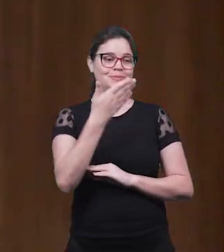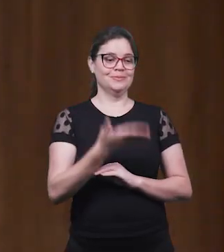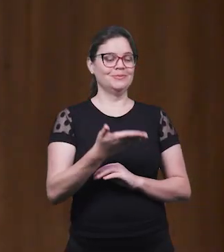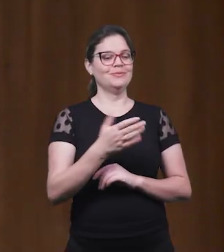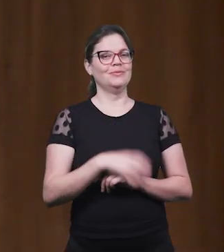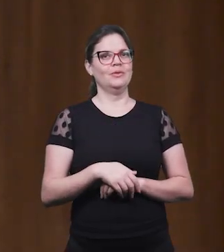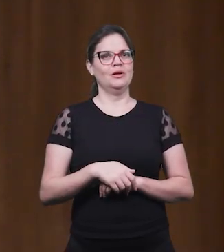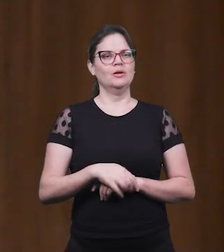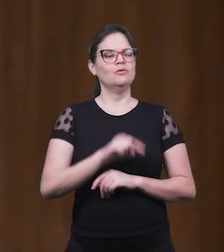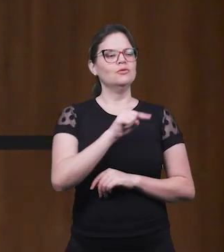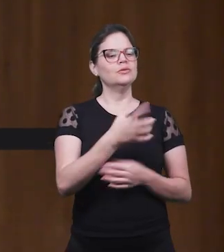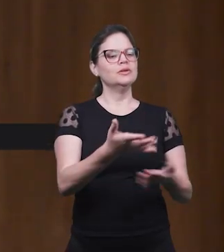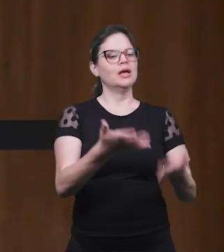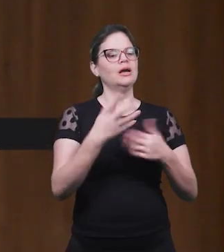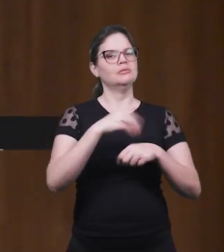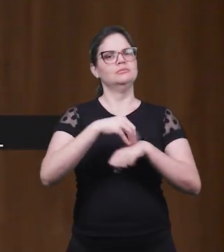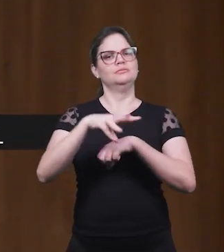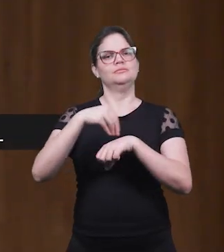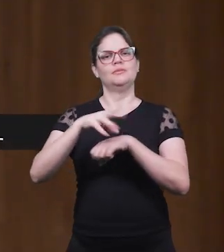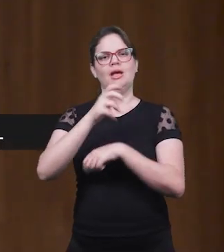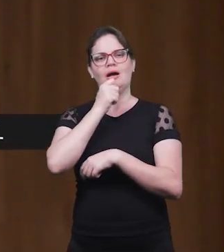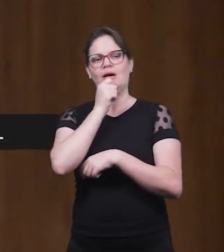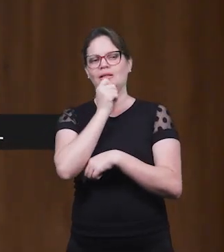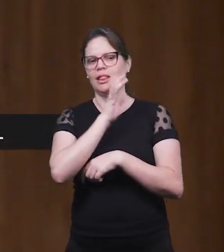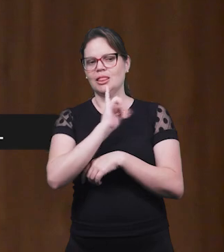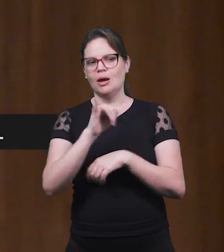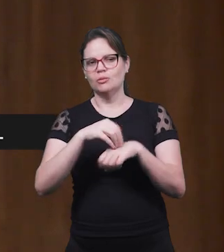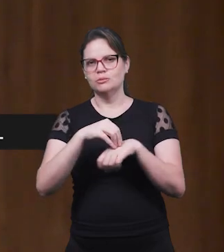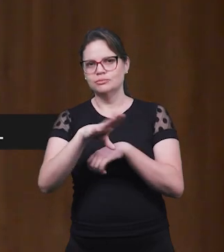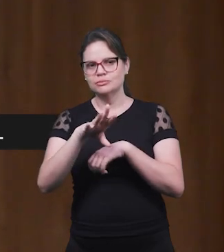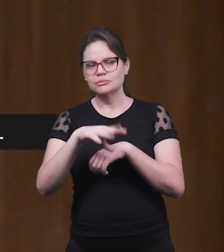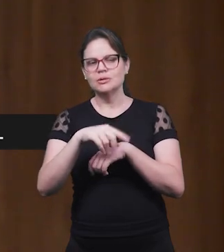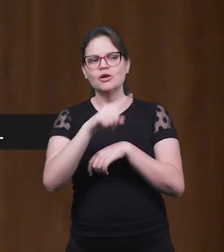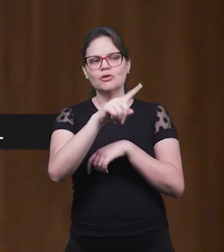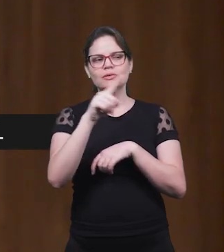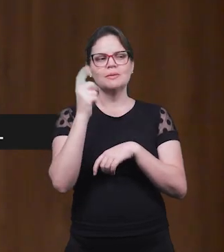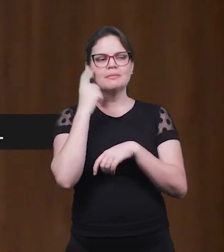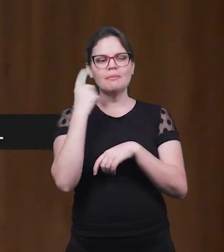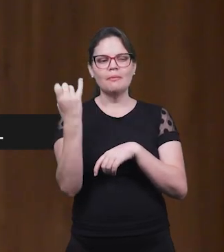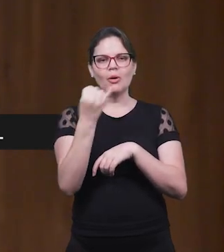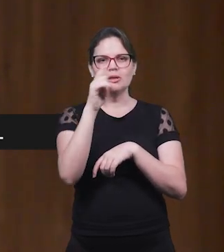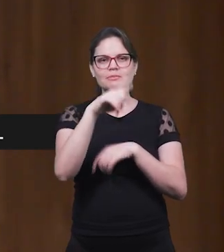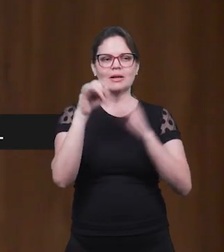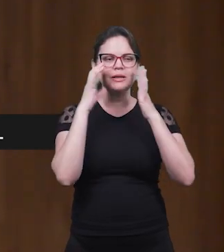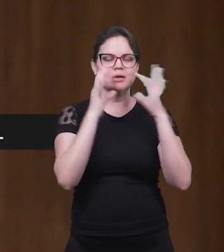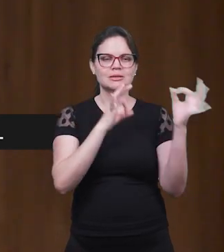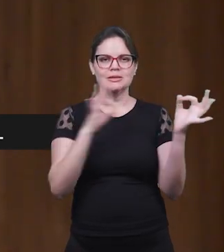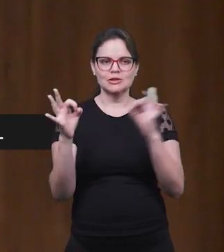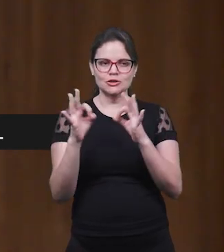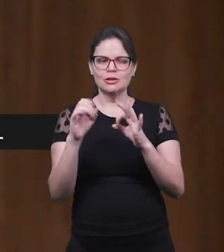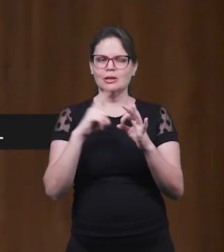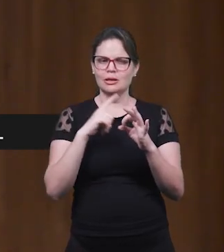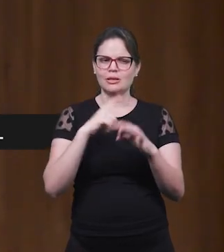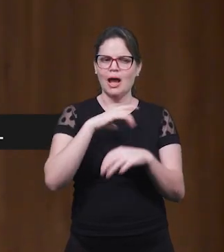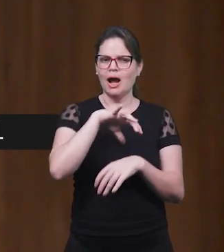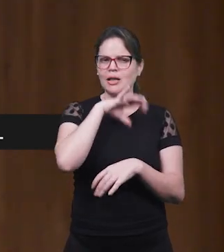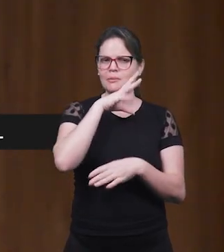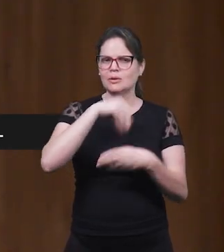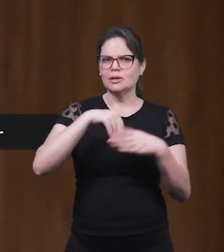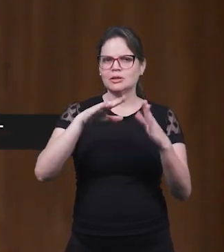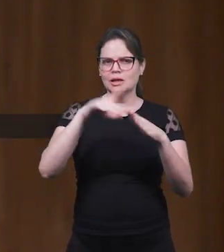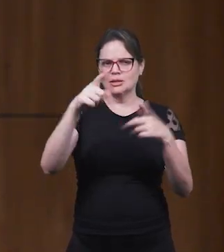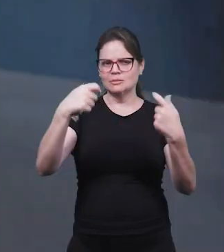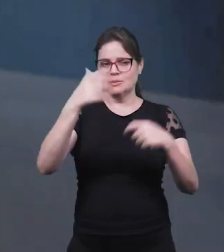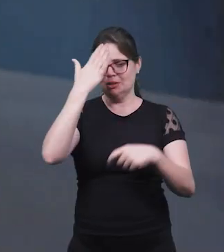você teria que falar, alguma coisa que nós não falamos, que você acha importante para aqueles que têm pet em casa, que precisa